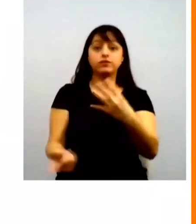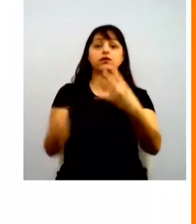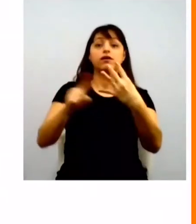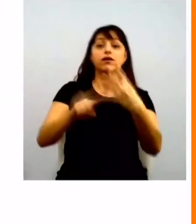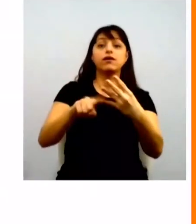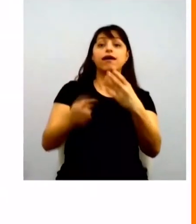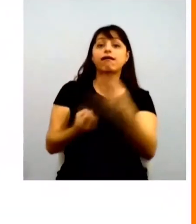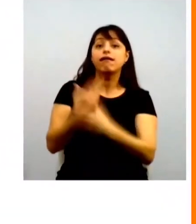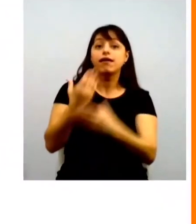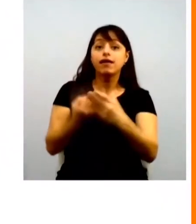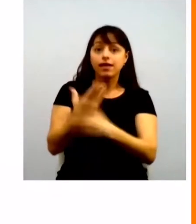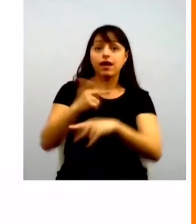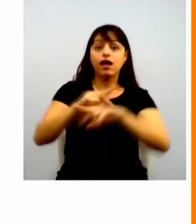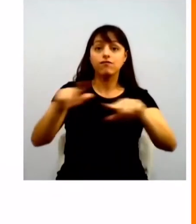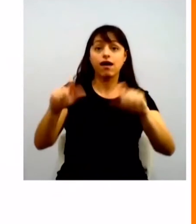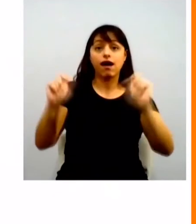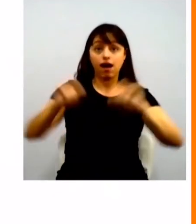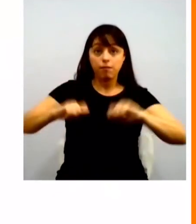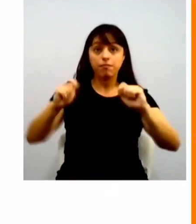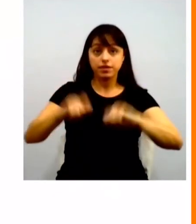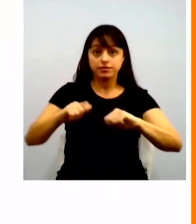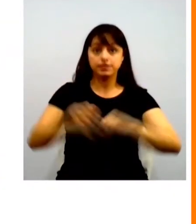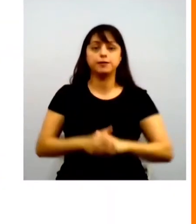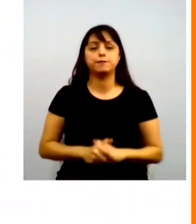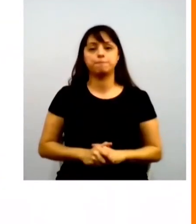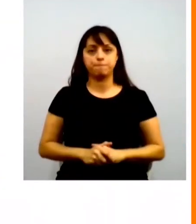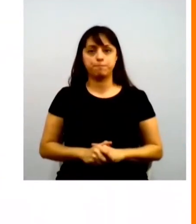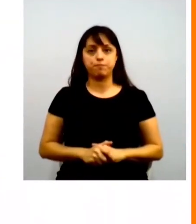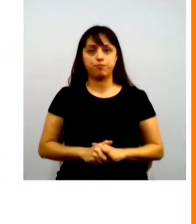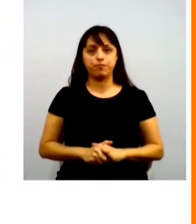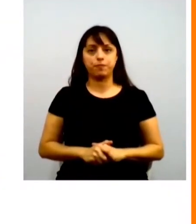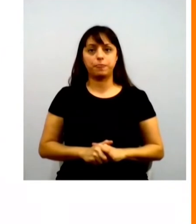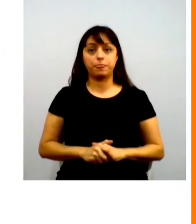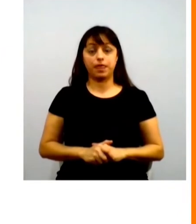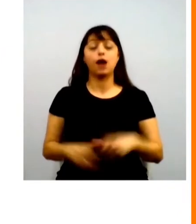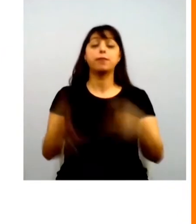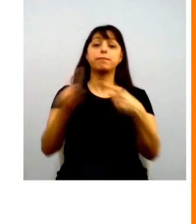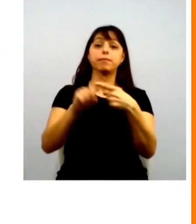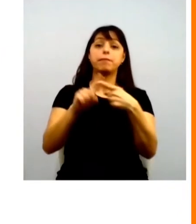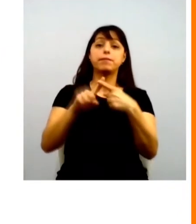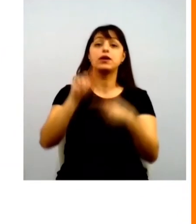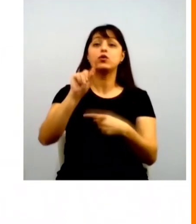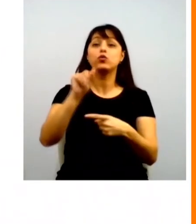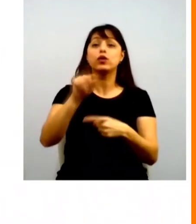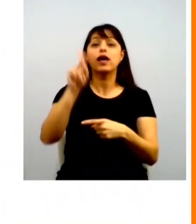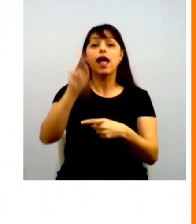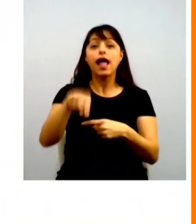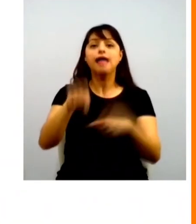Em primeiro lugar, o Desenvolução do sistema ou do sector cultural aporta